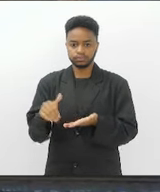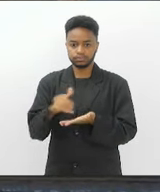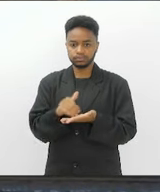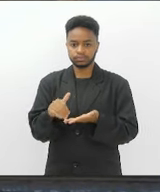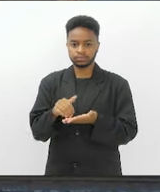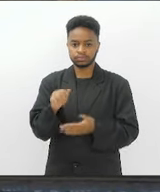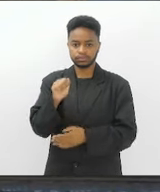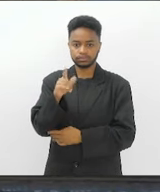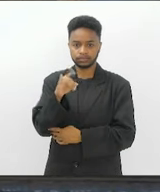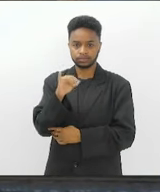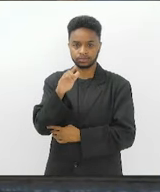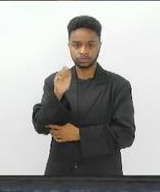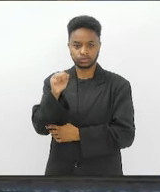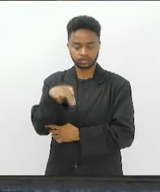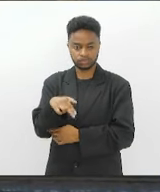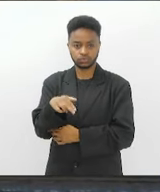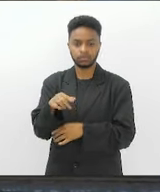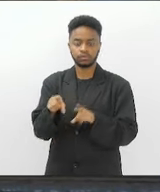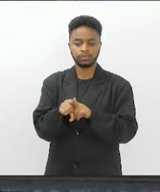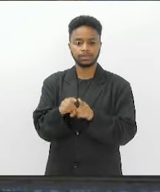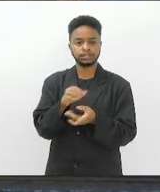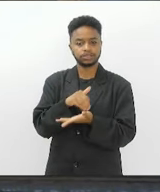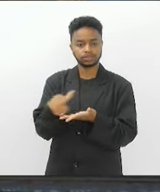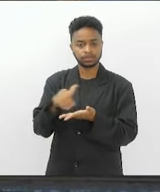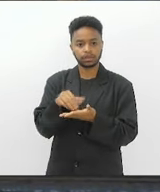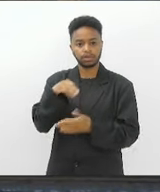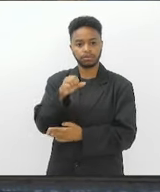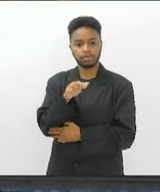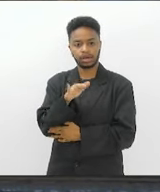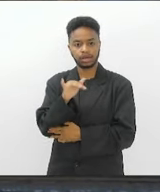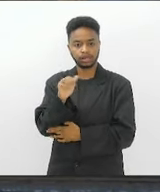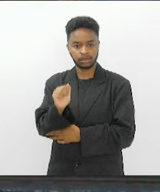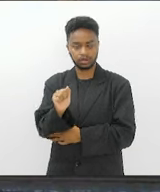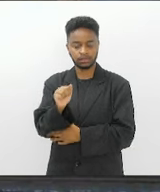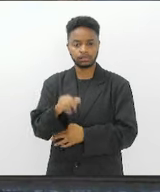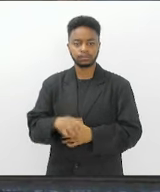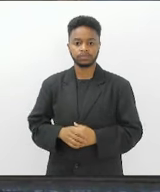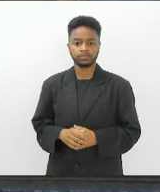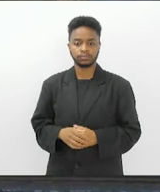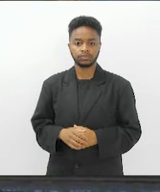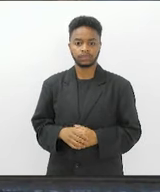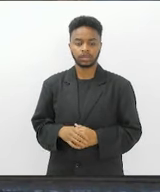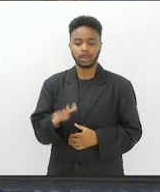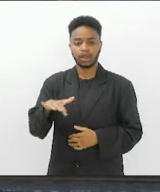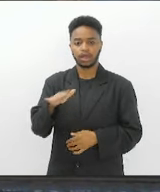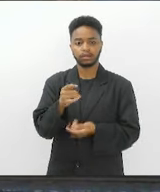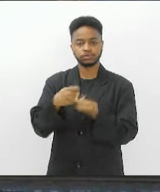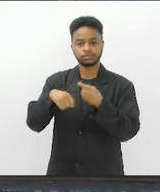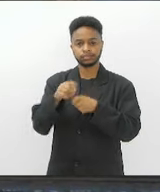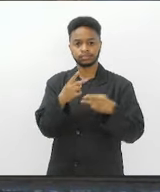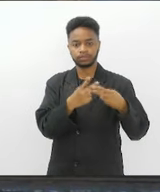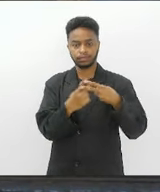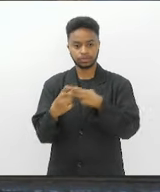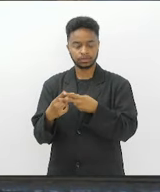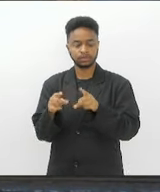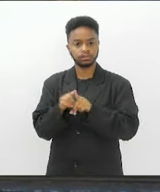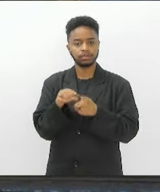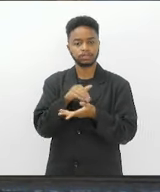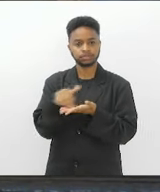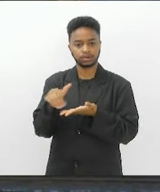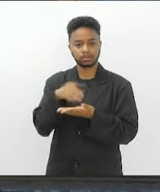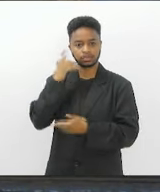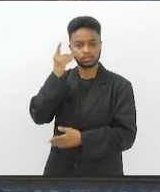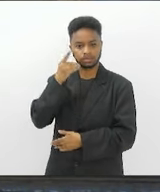Edilson Faria, de Planejamento, secretária Maria Rosa do Luca Nebel, de Administração Penitenciária, secretário e